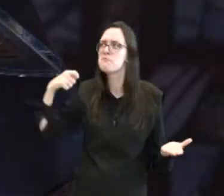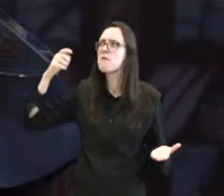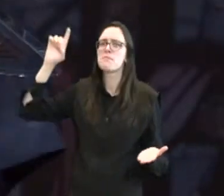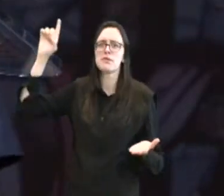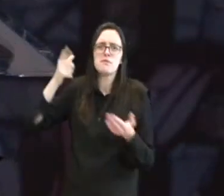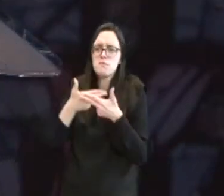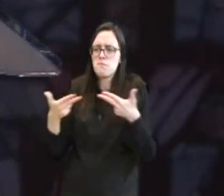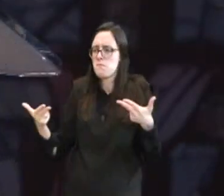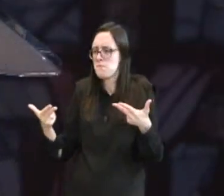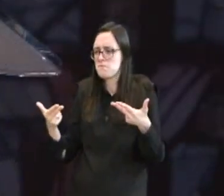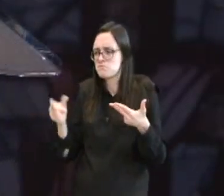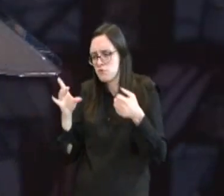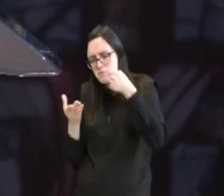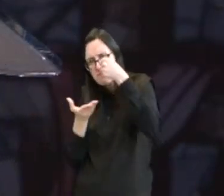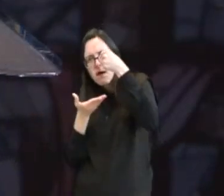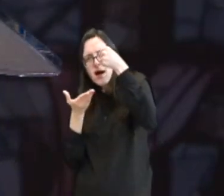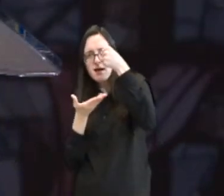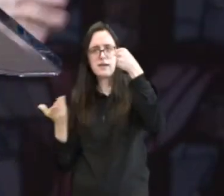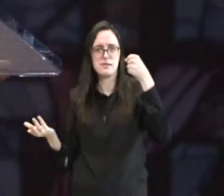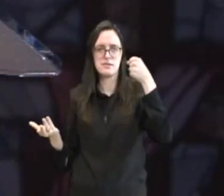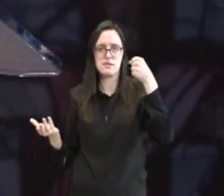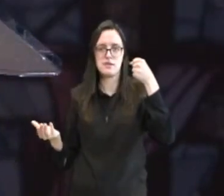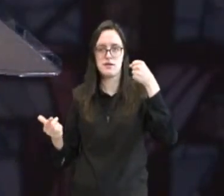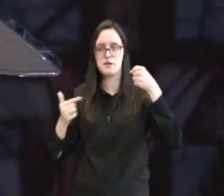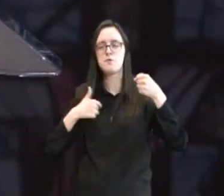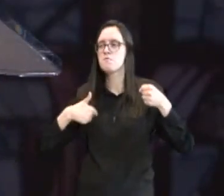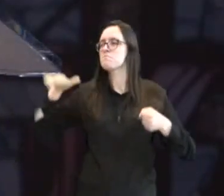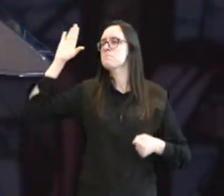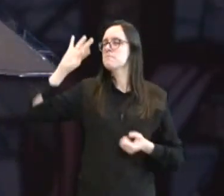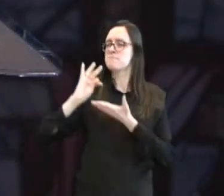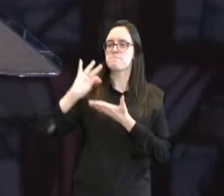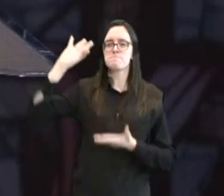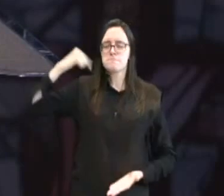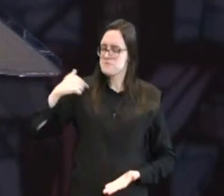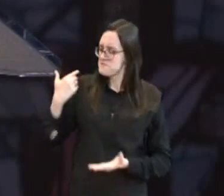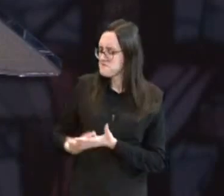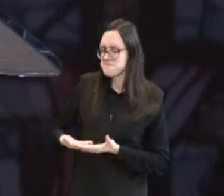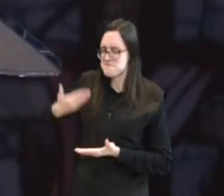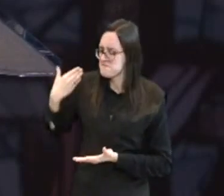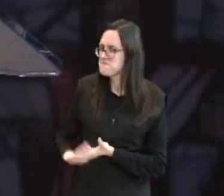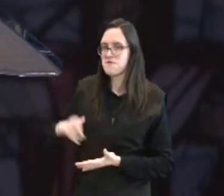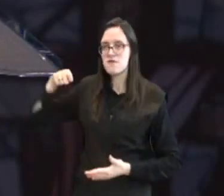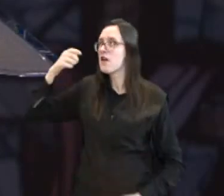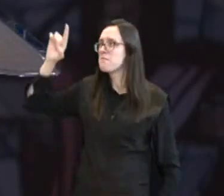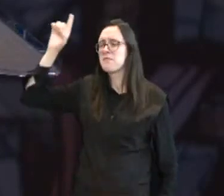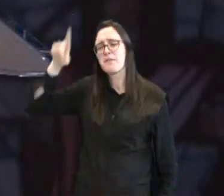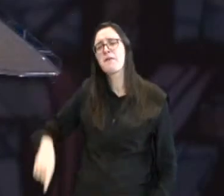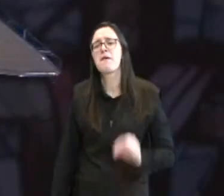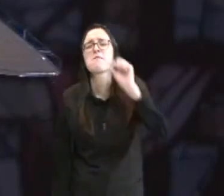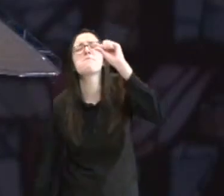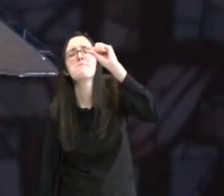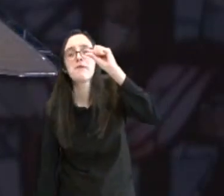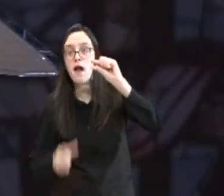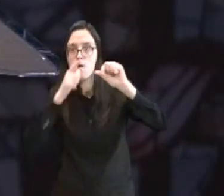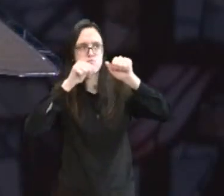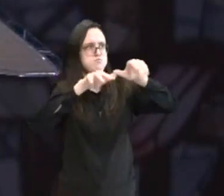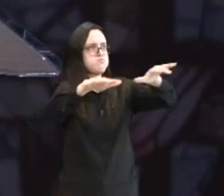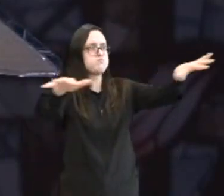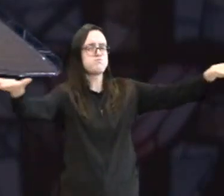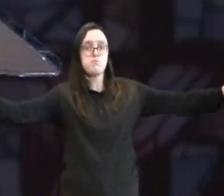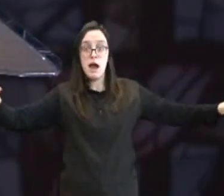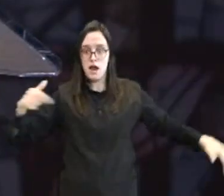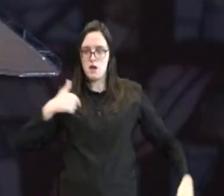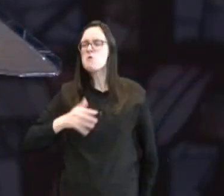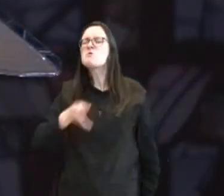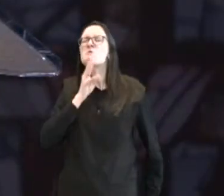que o maior teólogo pode saber sobre o Senhor é um pinguinho de água nos oceanos todos deste